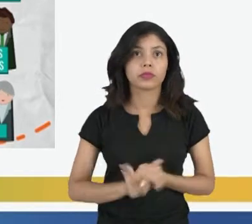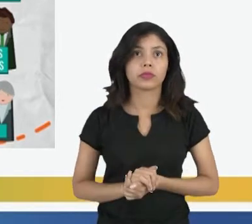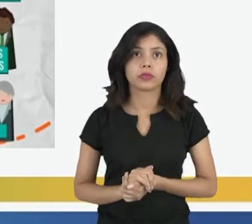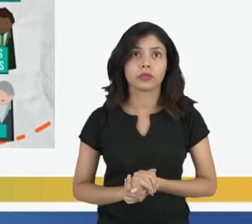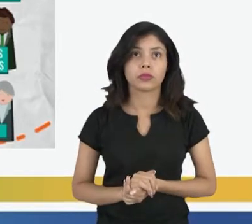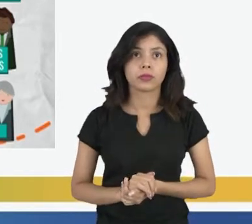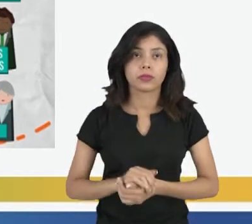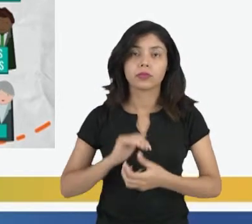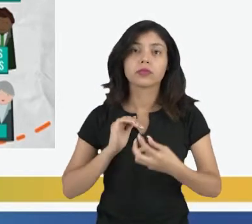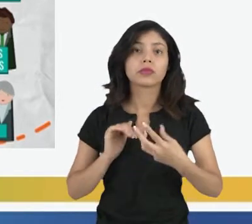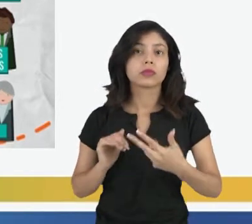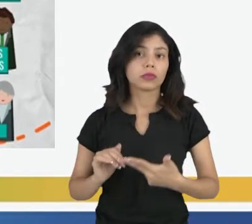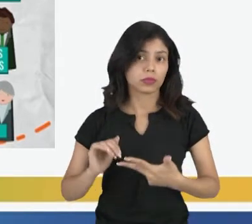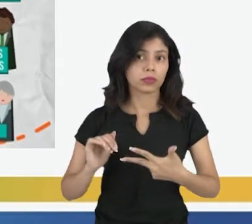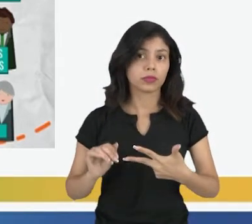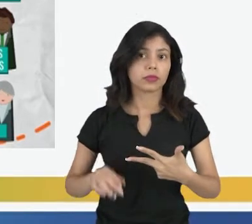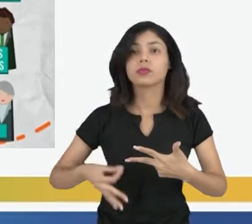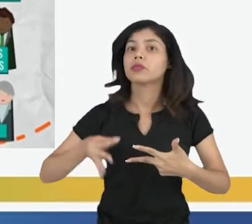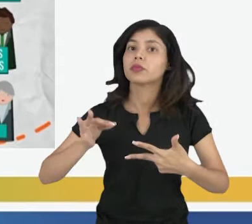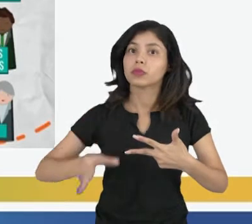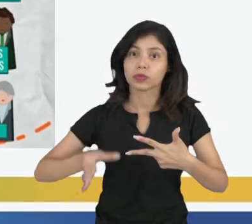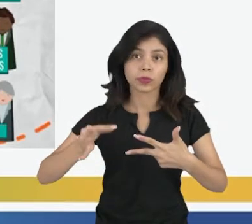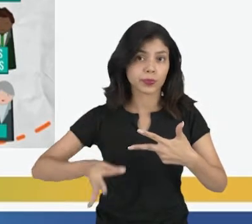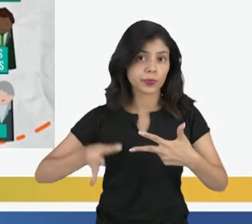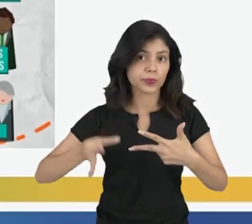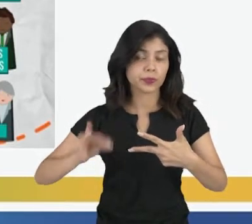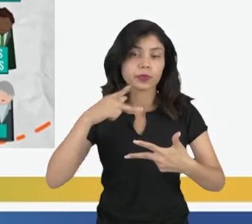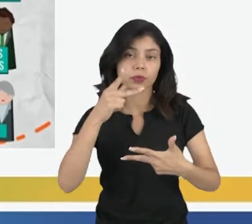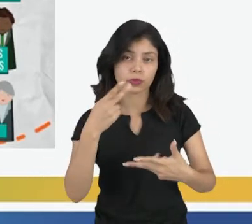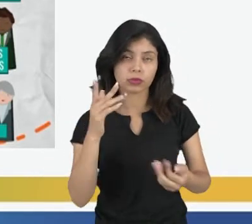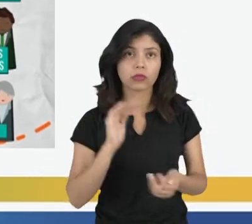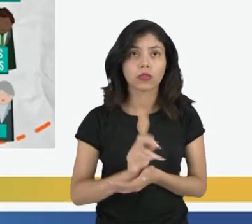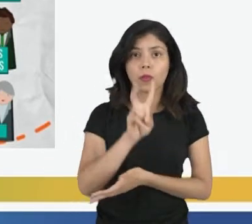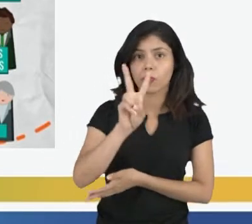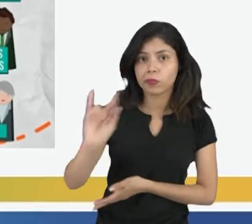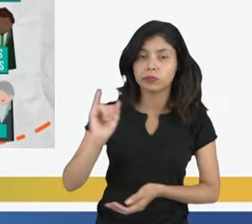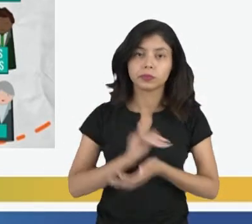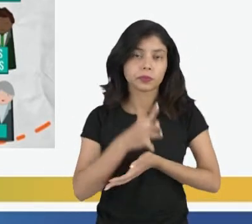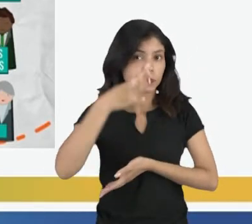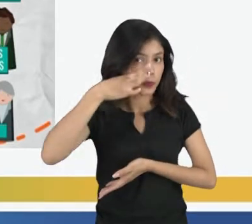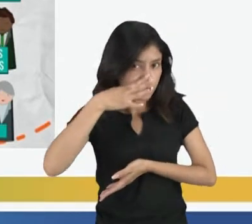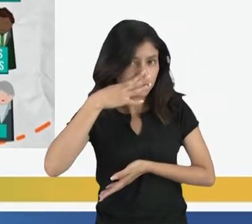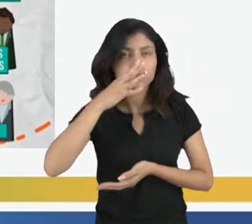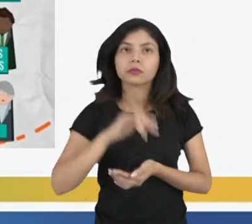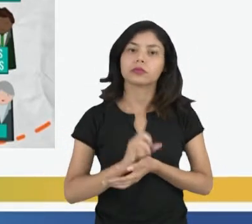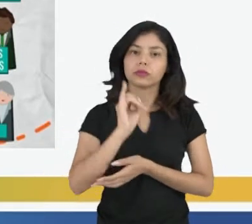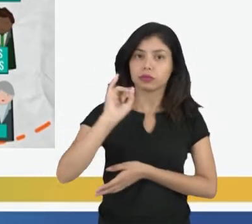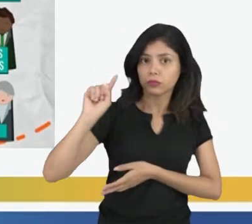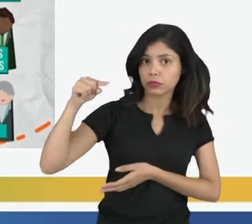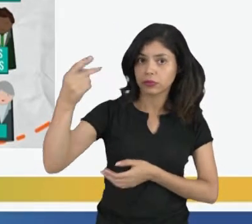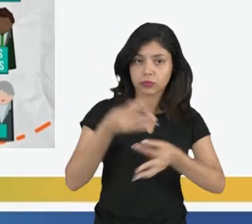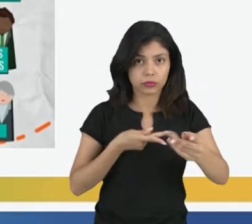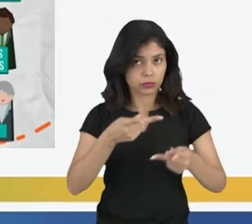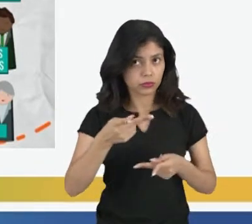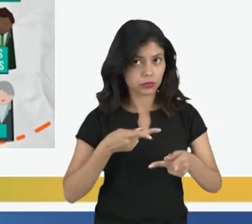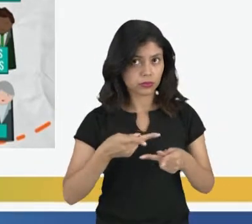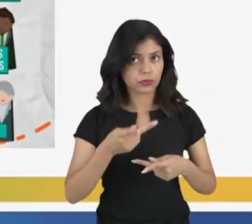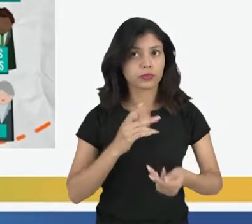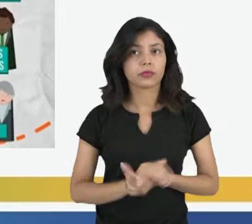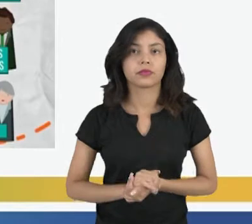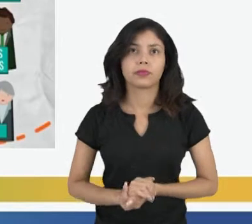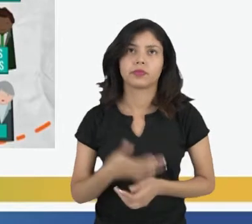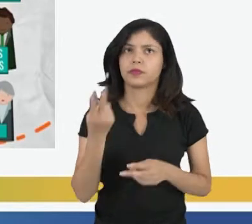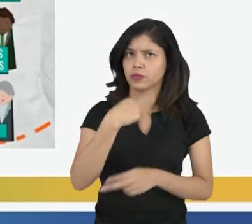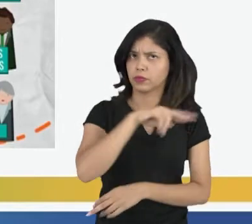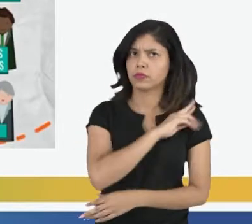do executivo eo judiciário Como disse anteriormente aquele que vai verificar se aqueles projetos